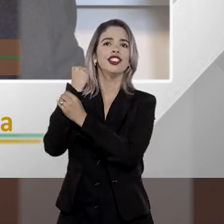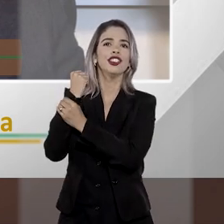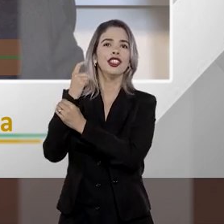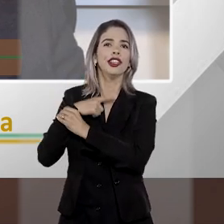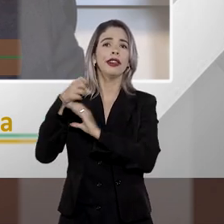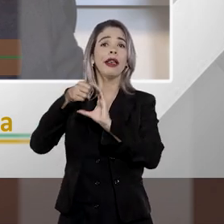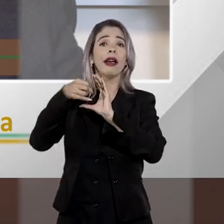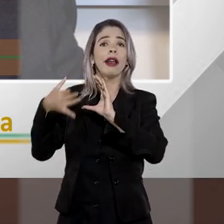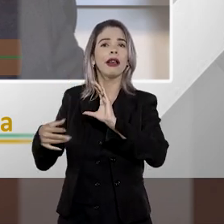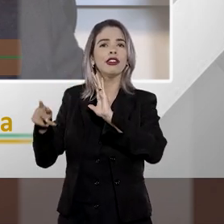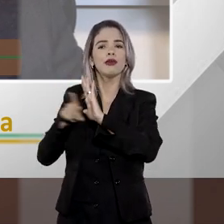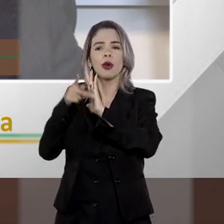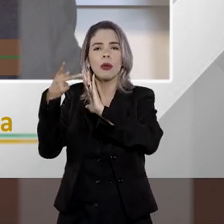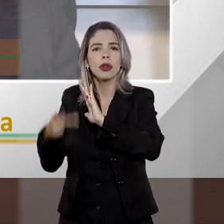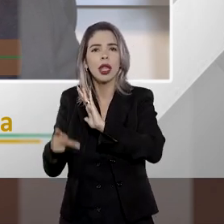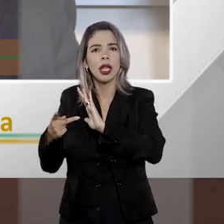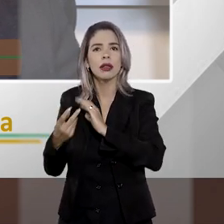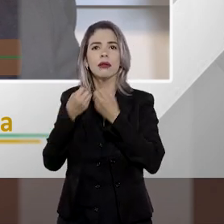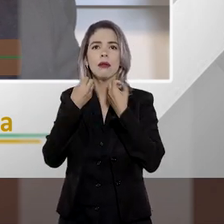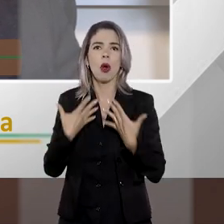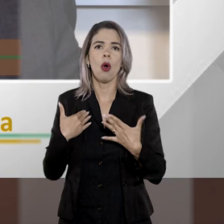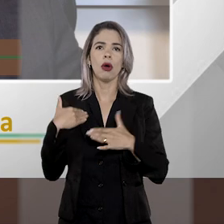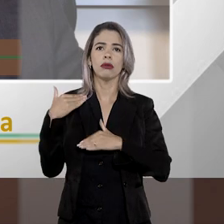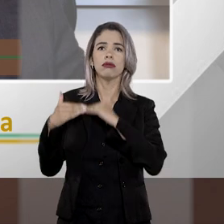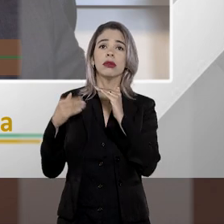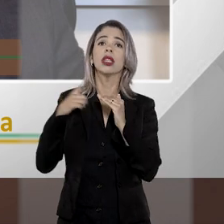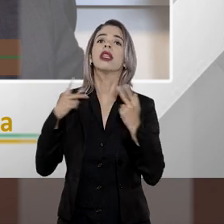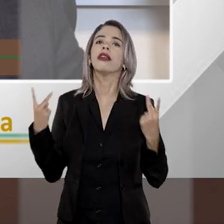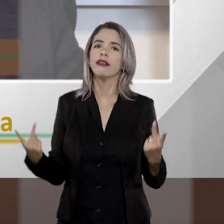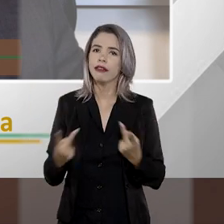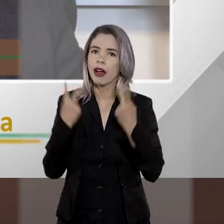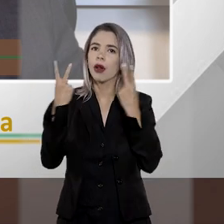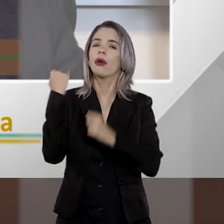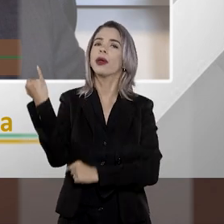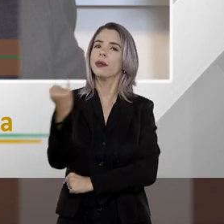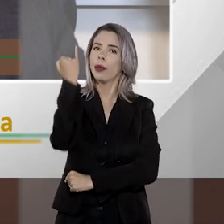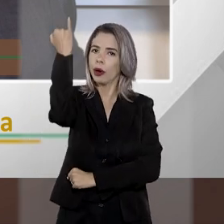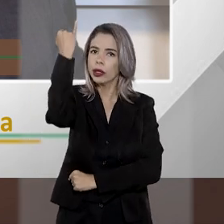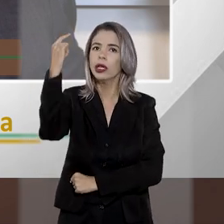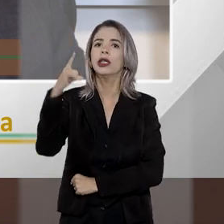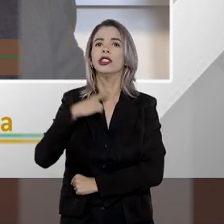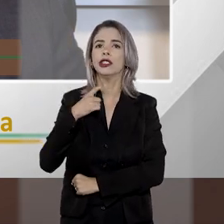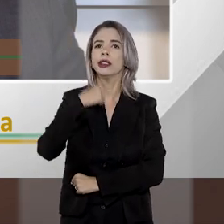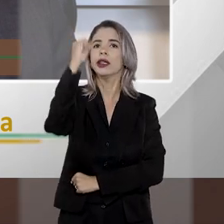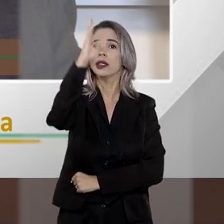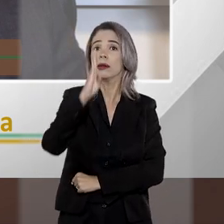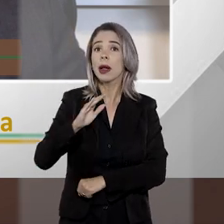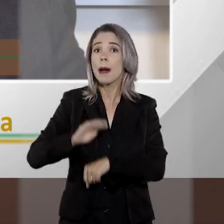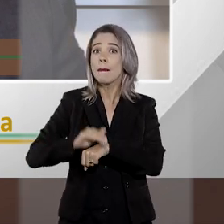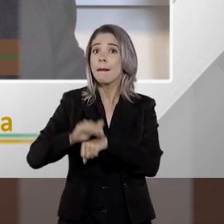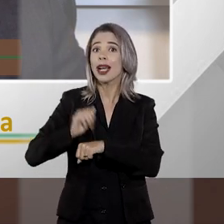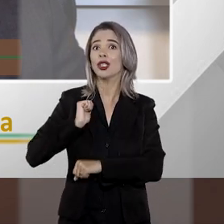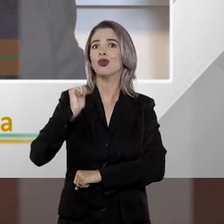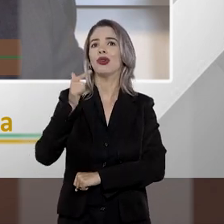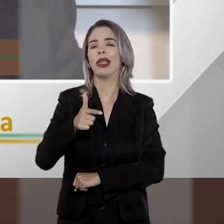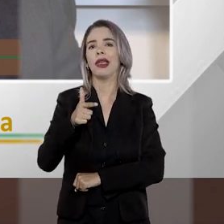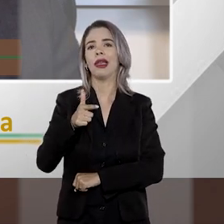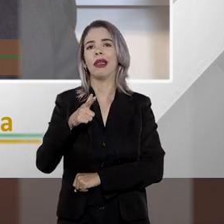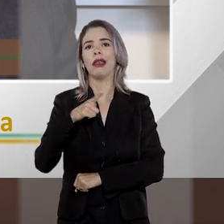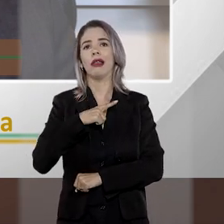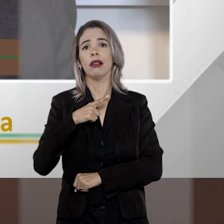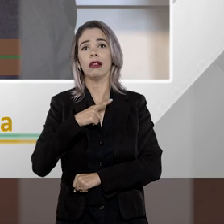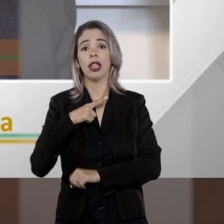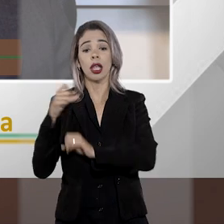uma formação de personalidade adequada, tem um valor para o legislador e para o Estado brasileiro muito maior do que